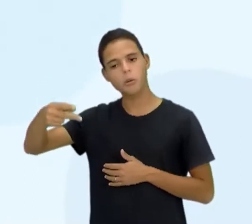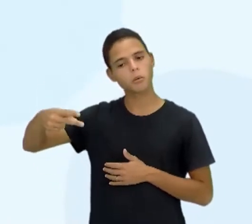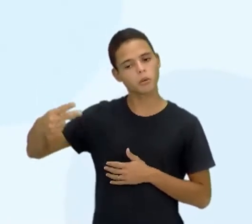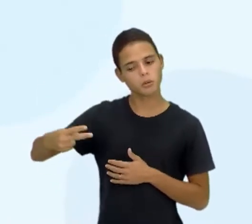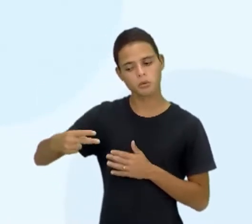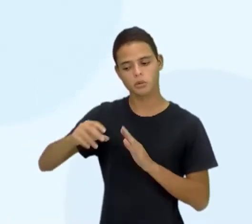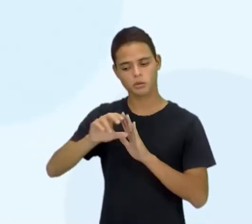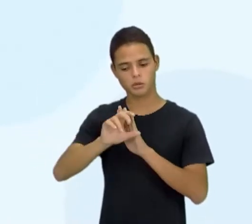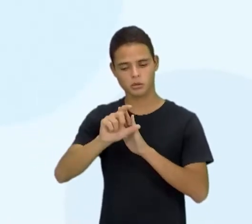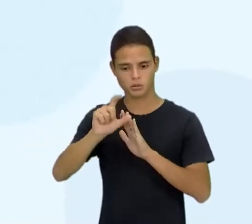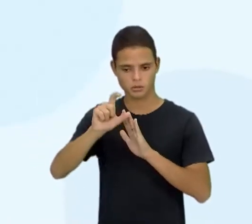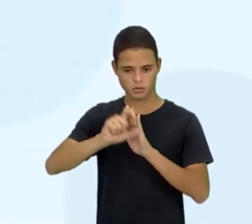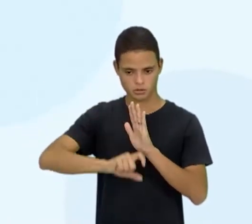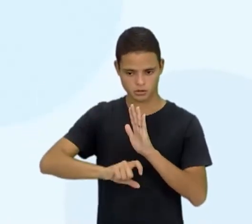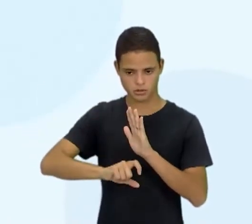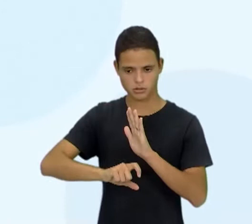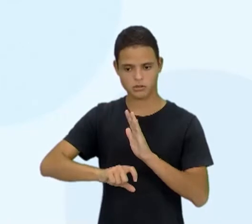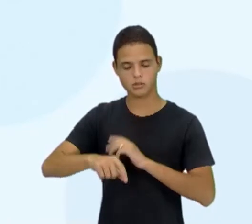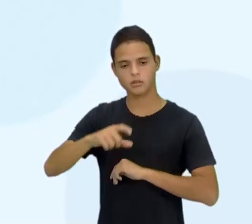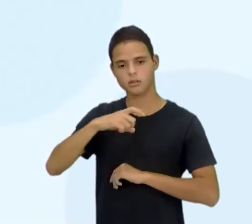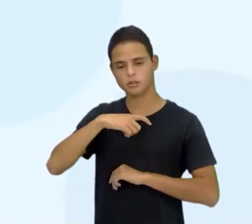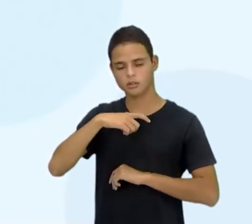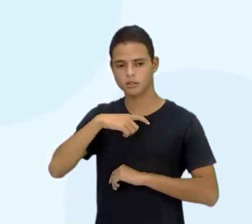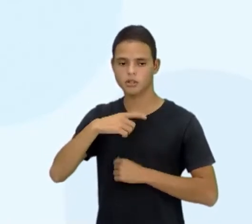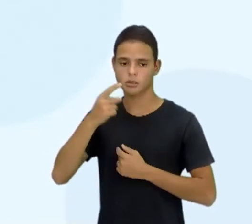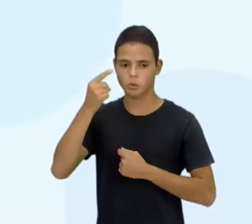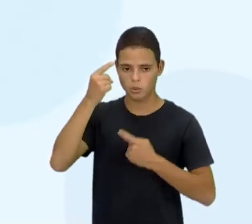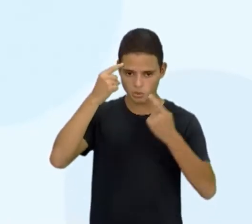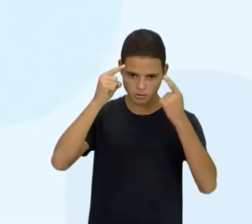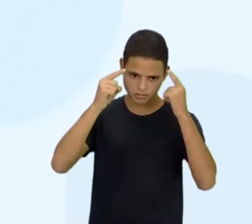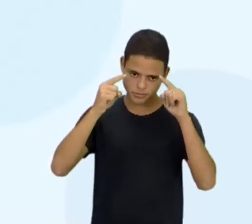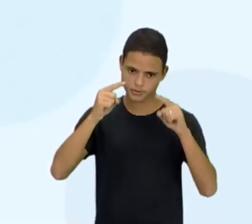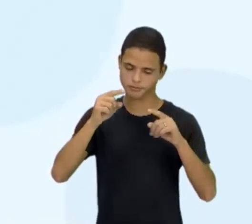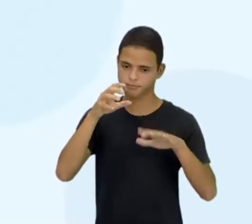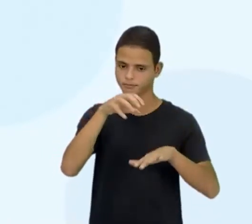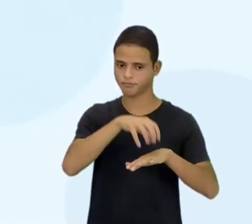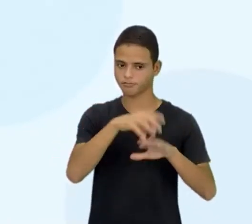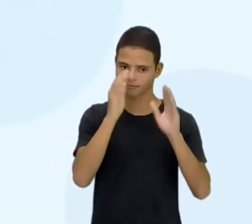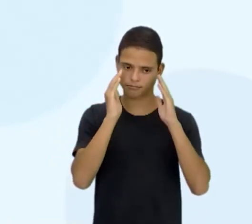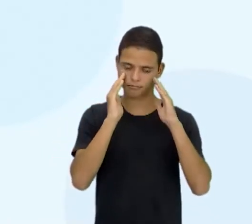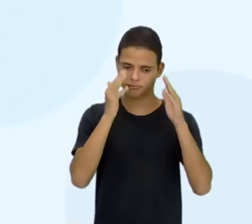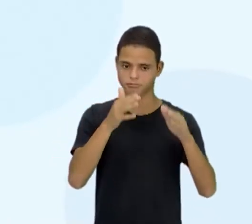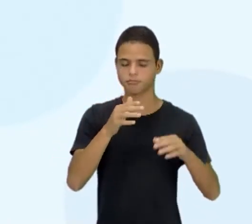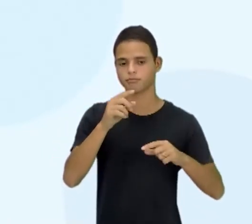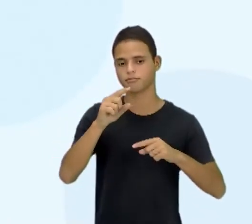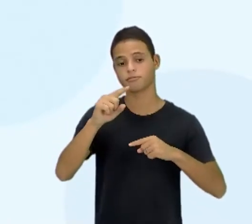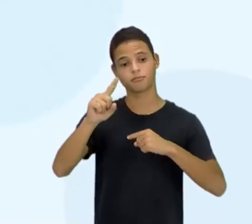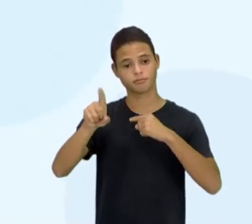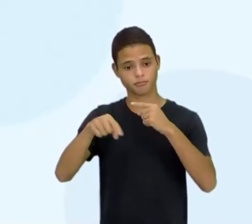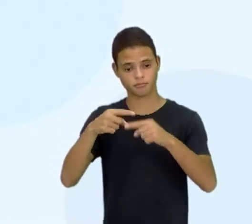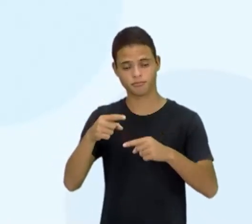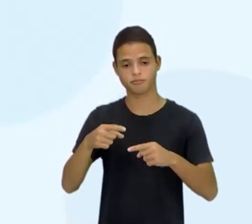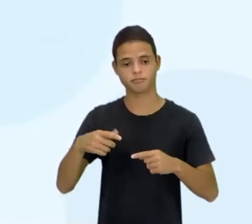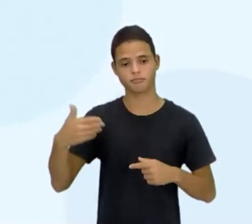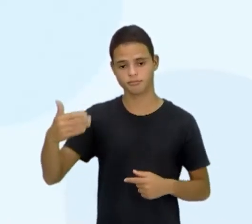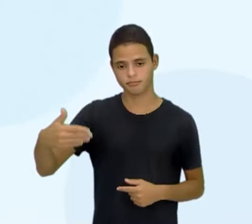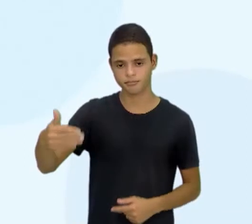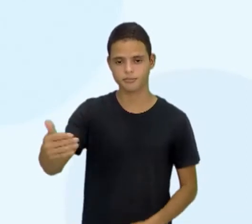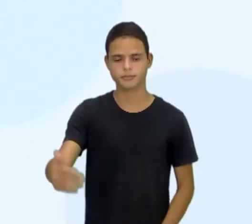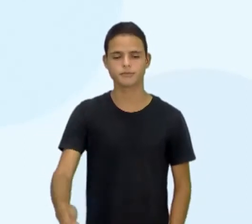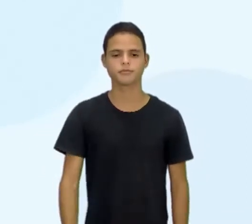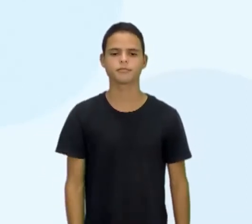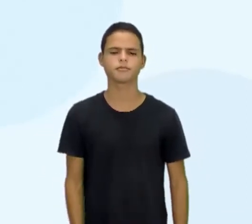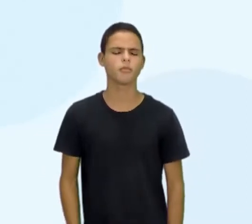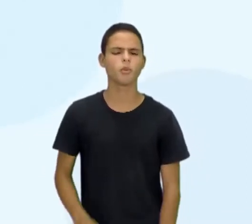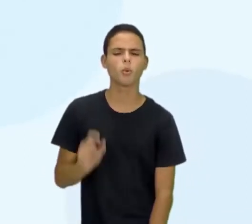artigo, nós temos ali a tese, as ideias ou a ideia central. Na sequência, o desenvolvimento. O que eu